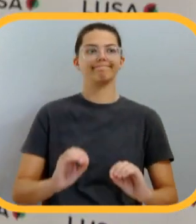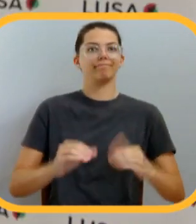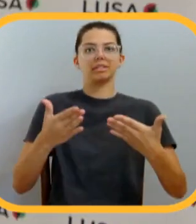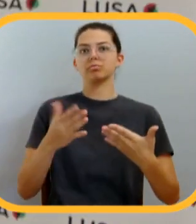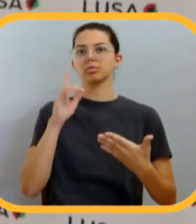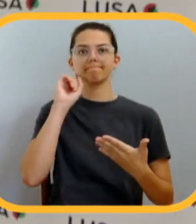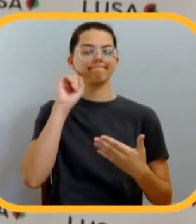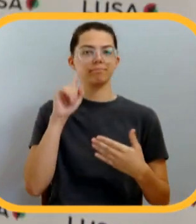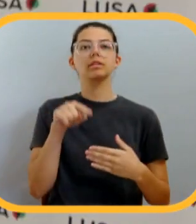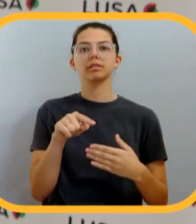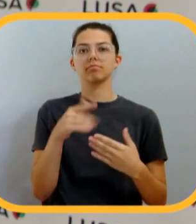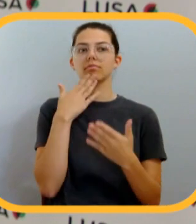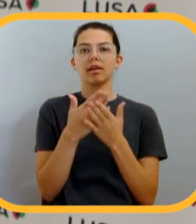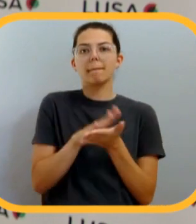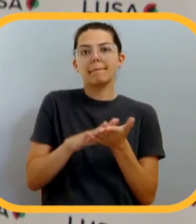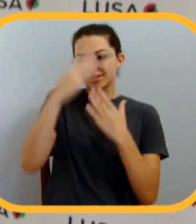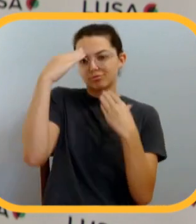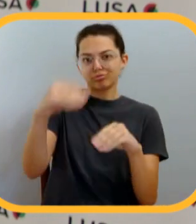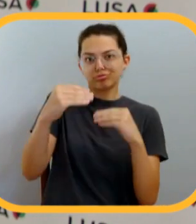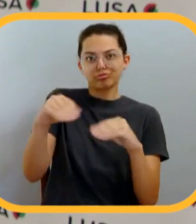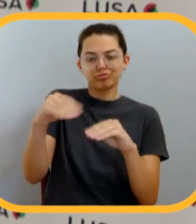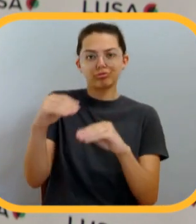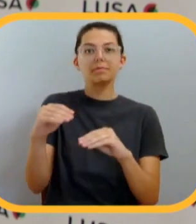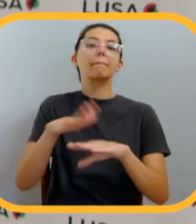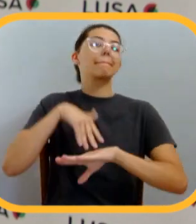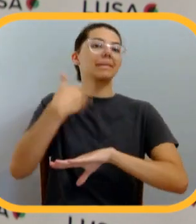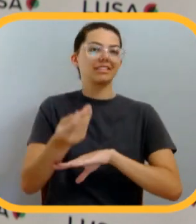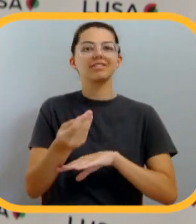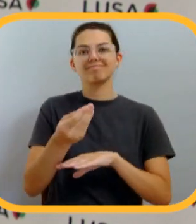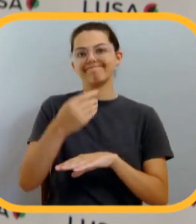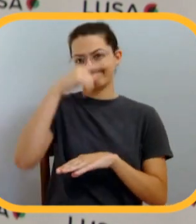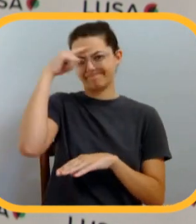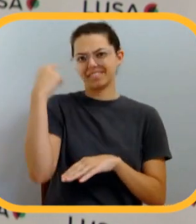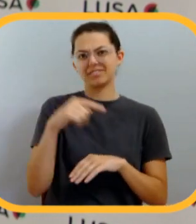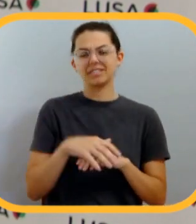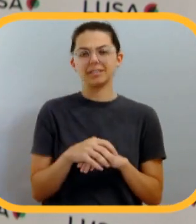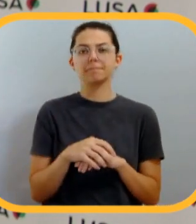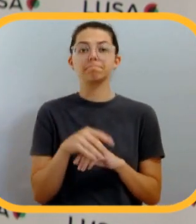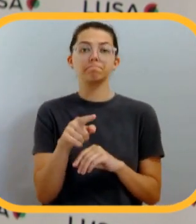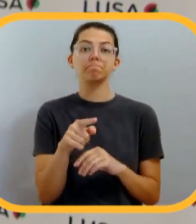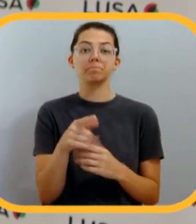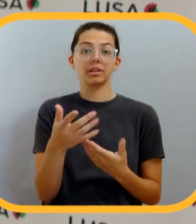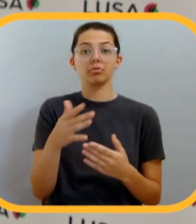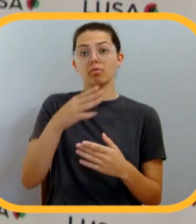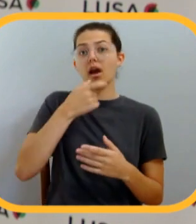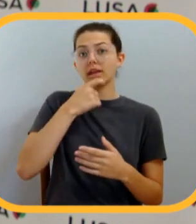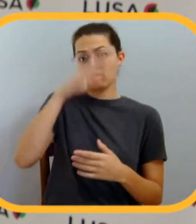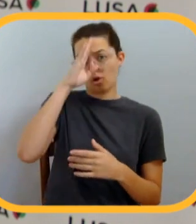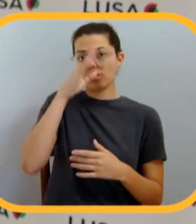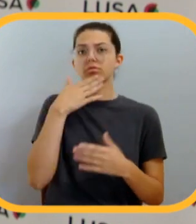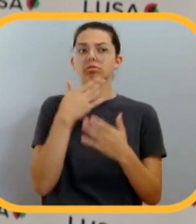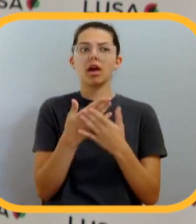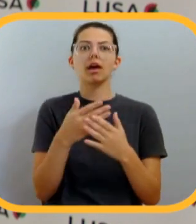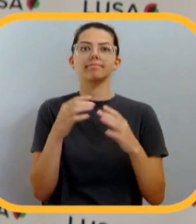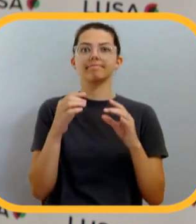é aí que conseguimos dar a formação de base. Se o tentarmos fazer mais tarde será mais difícil e evitaremos se